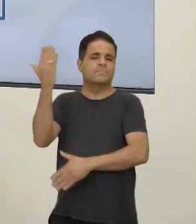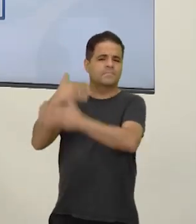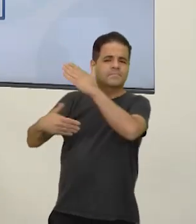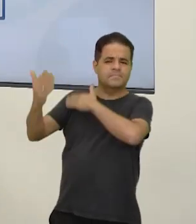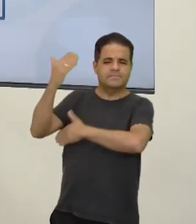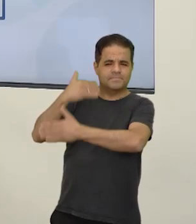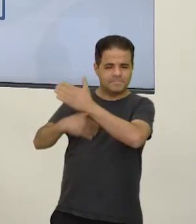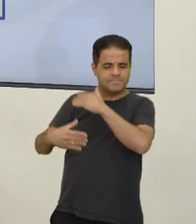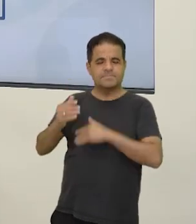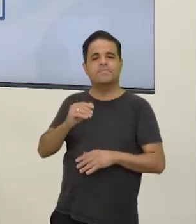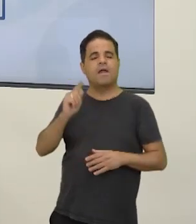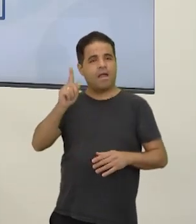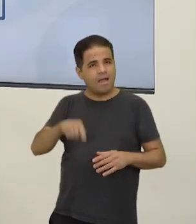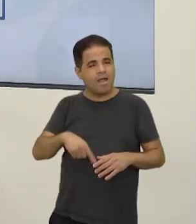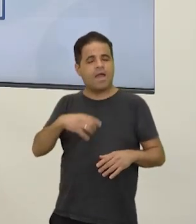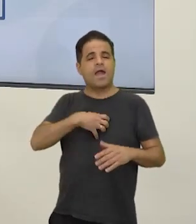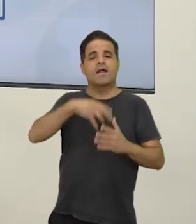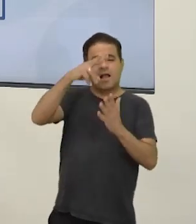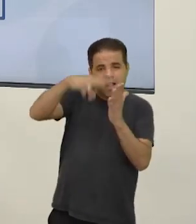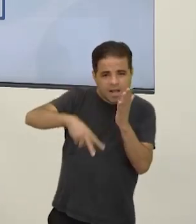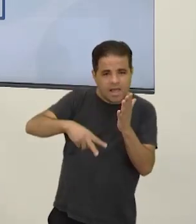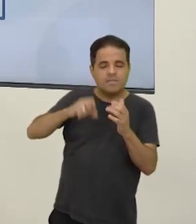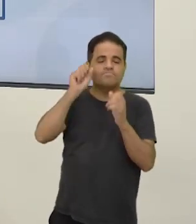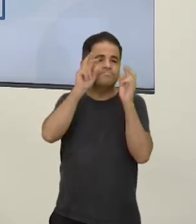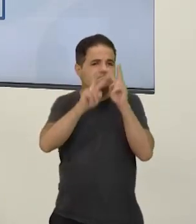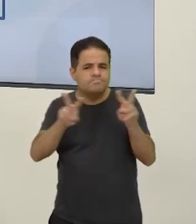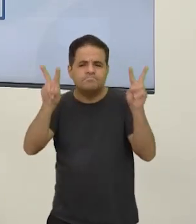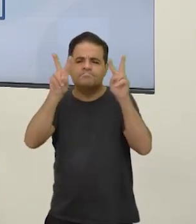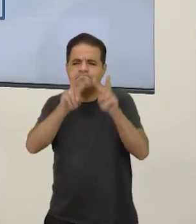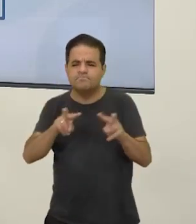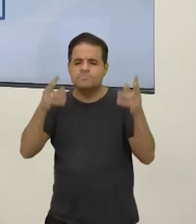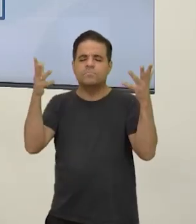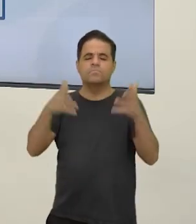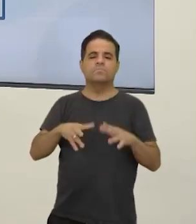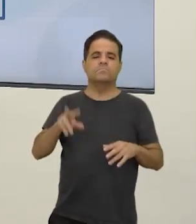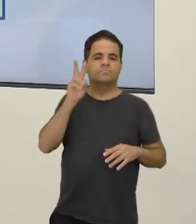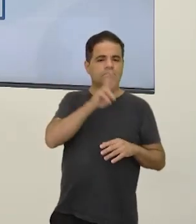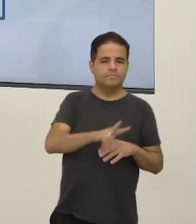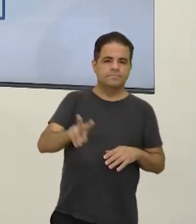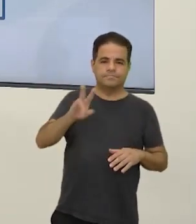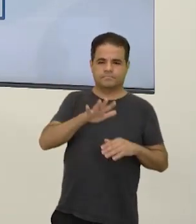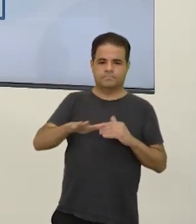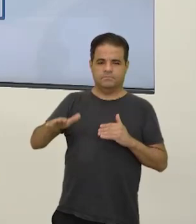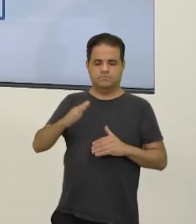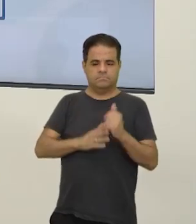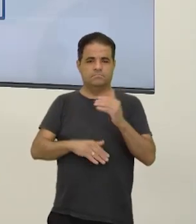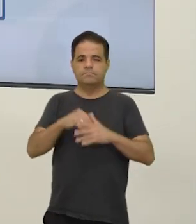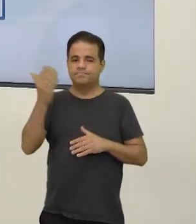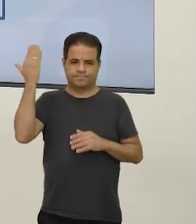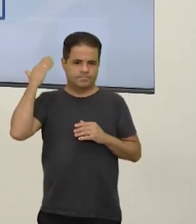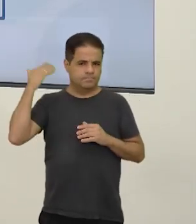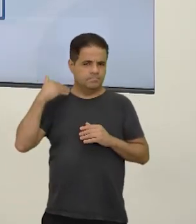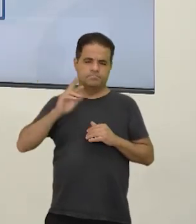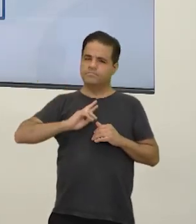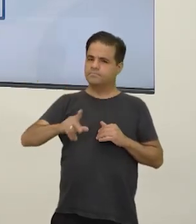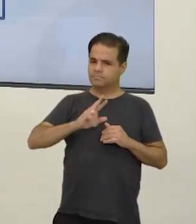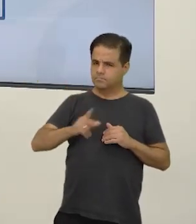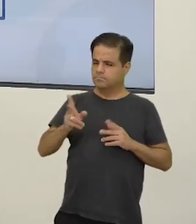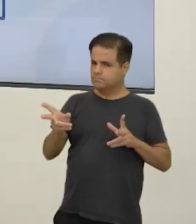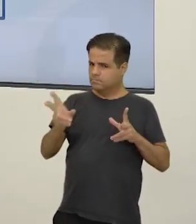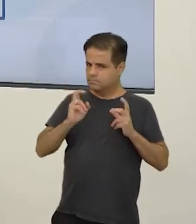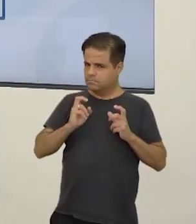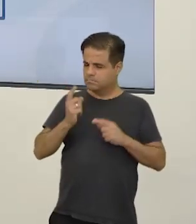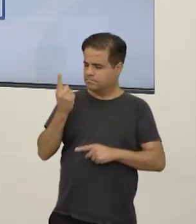época, tem que ler com o olhar de agora, mas com a vista, você vai perceber que, olha, naquela época não era. E perceber